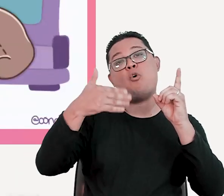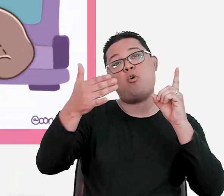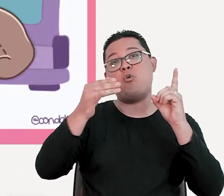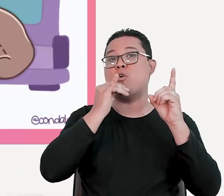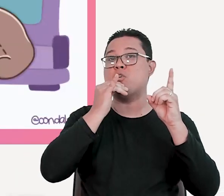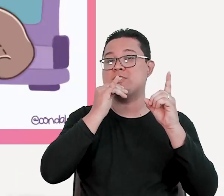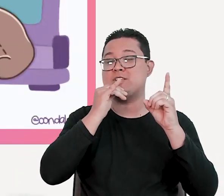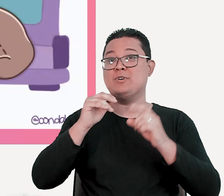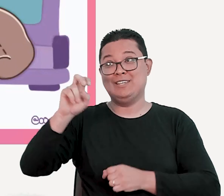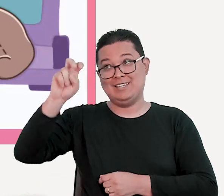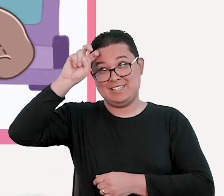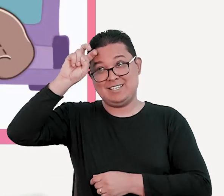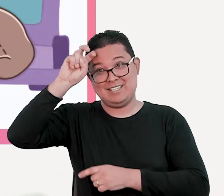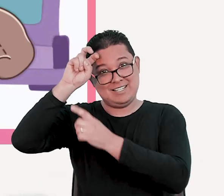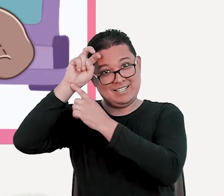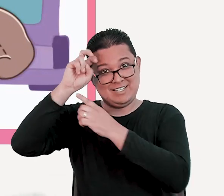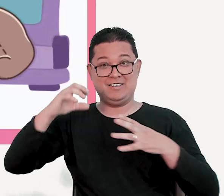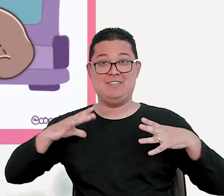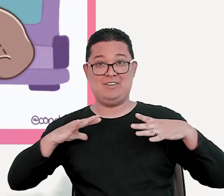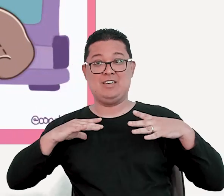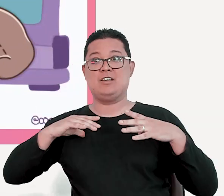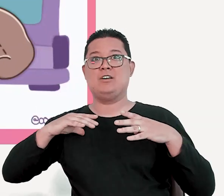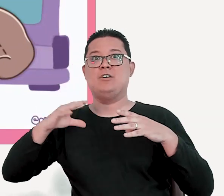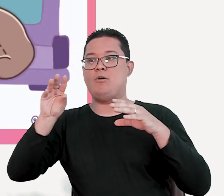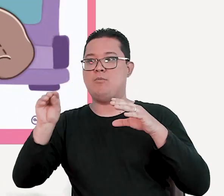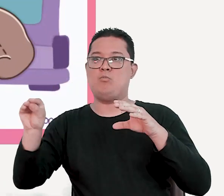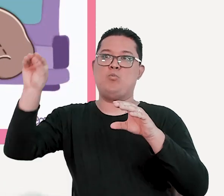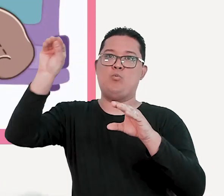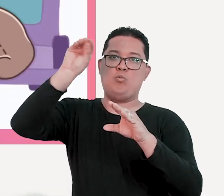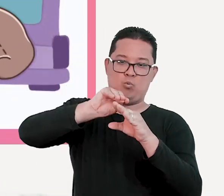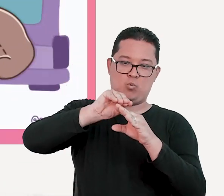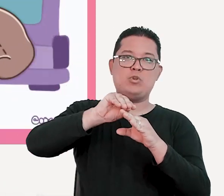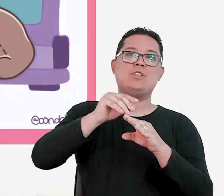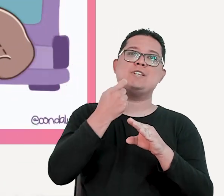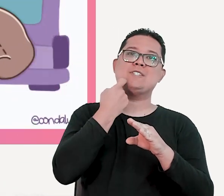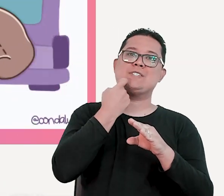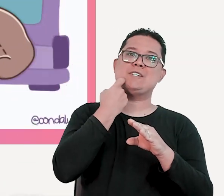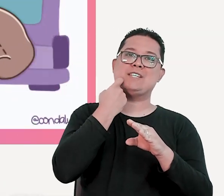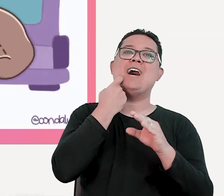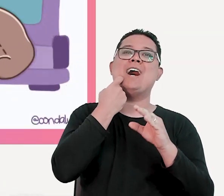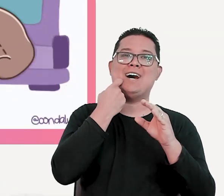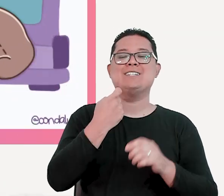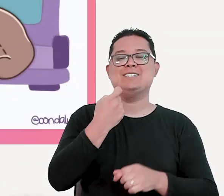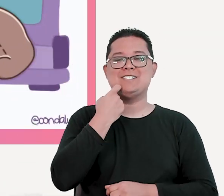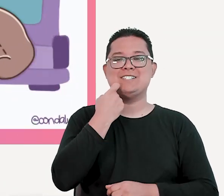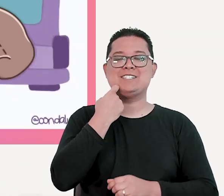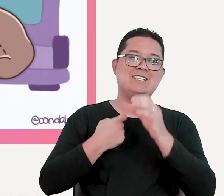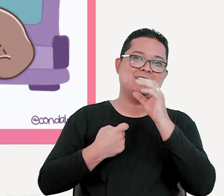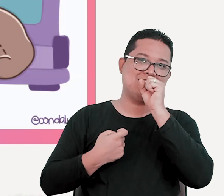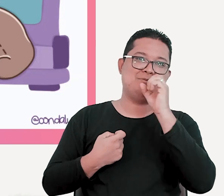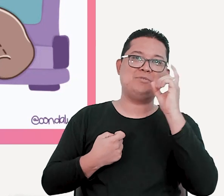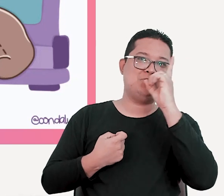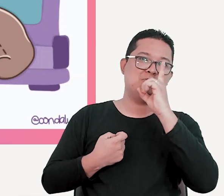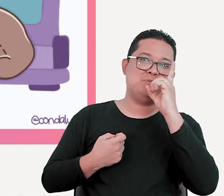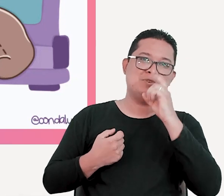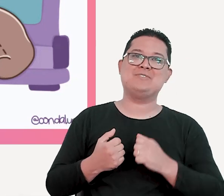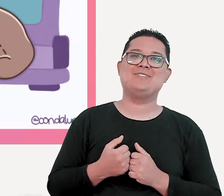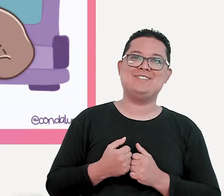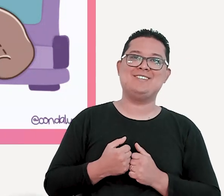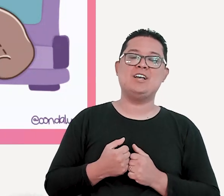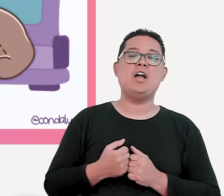contrapartida, aqui no Brasil, se você tem um feriado, por exemplo, de sábado ou domingo, é um feriado que para a gente, aqui no Brasil, é um feriado perdido. A